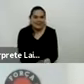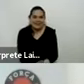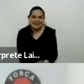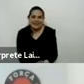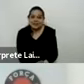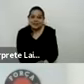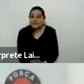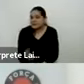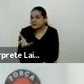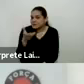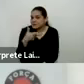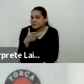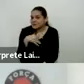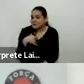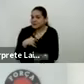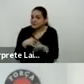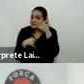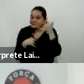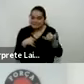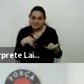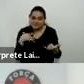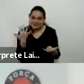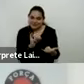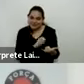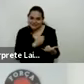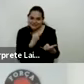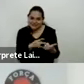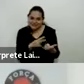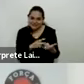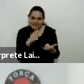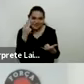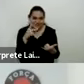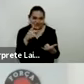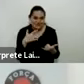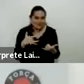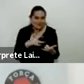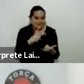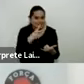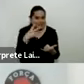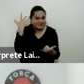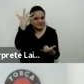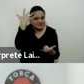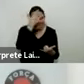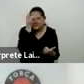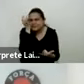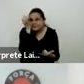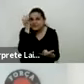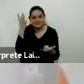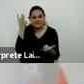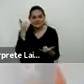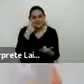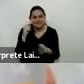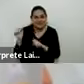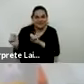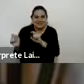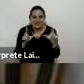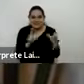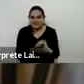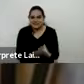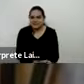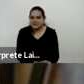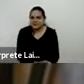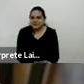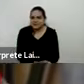e baixem o aplicativo do Saúde 24 Horas. É muito fácil. É com você, Fernando. Associada